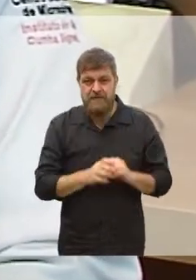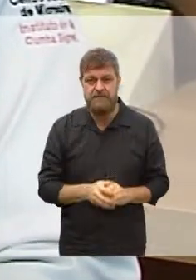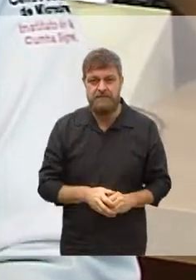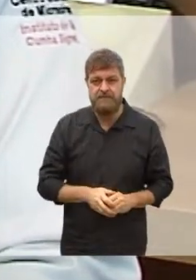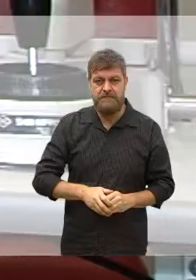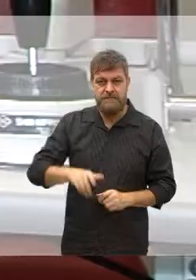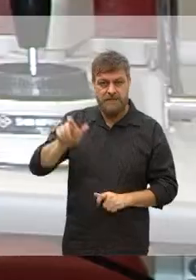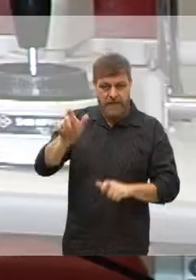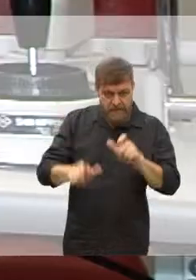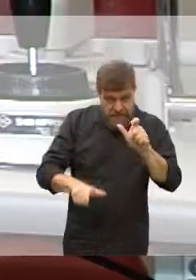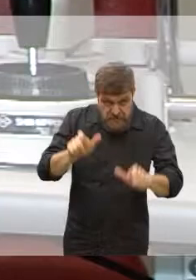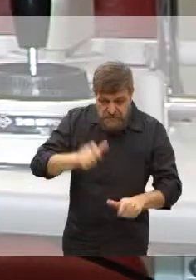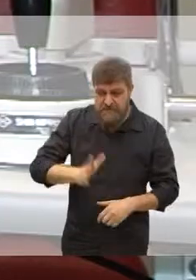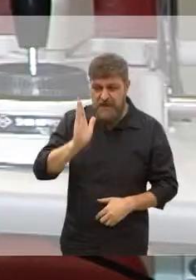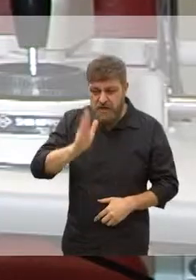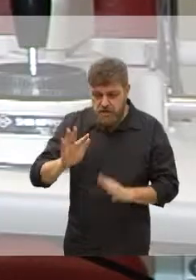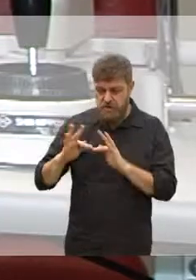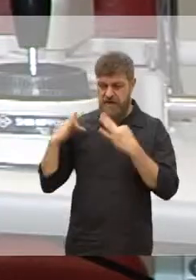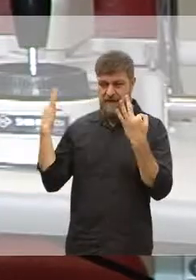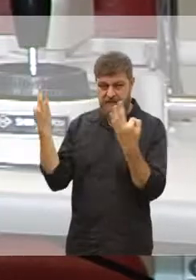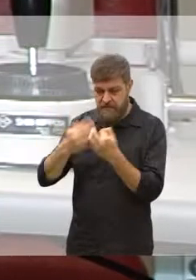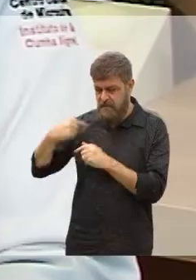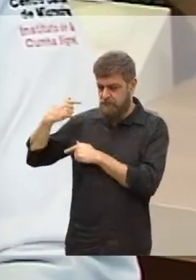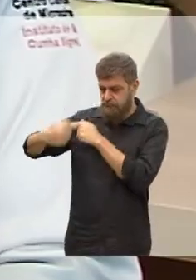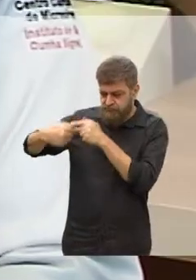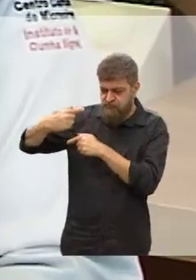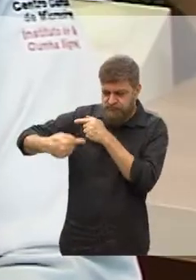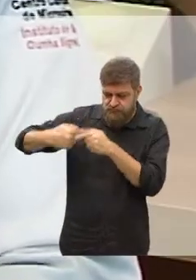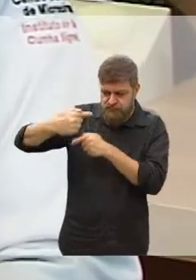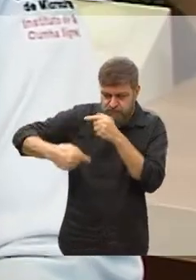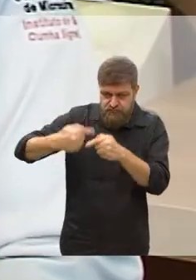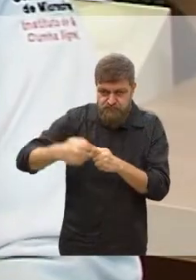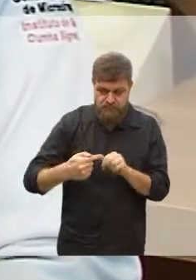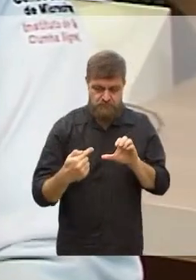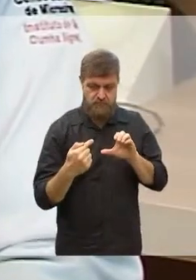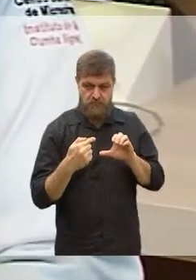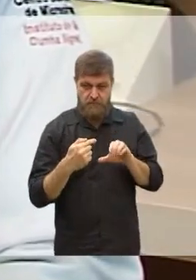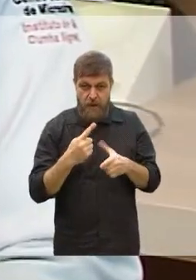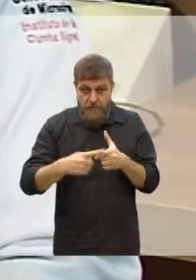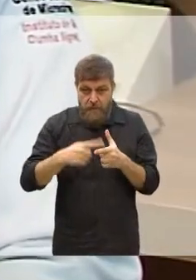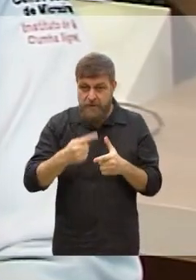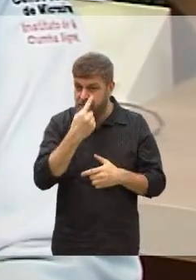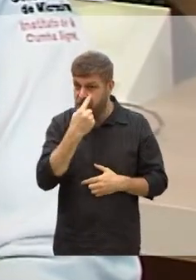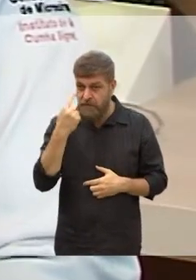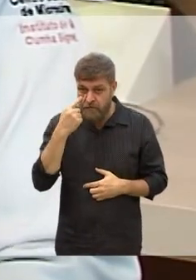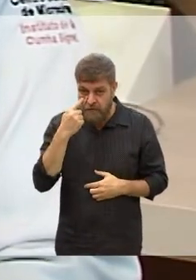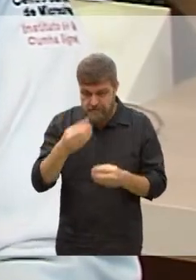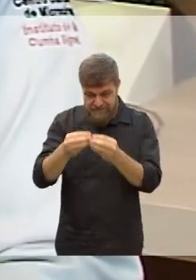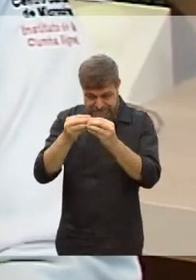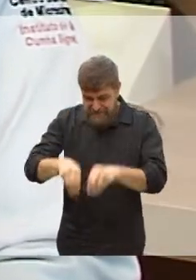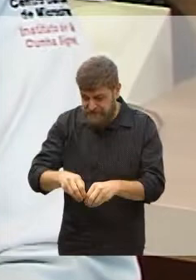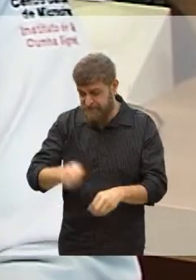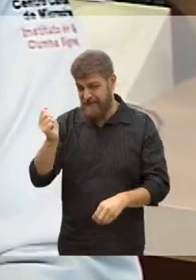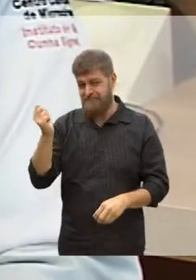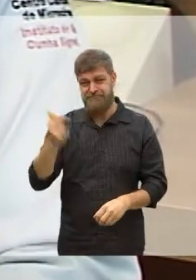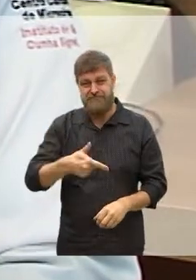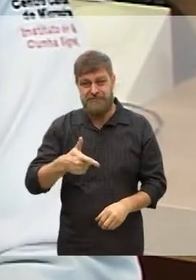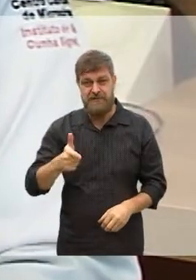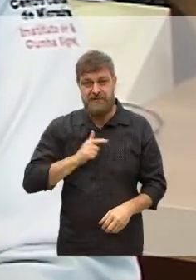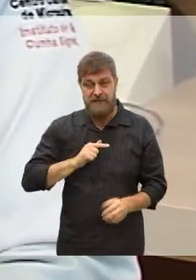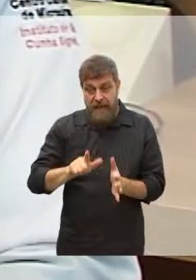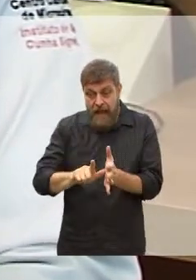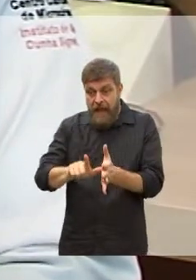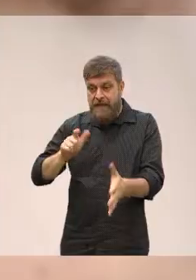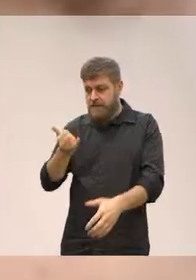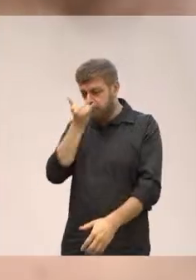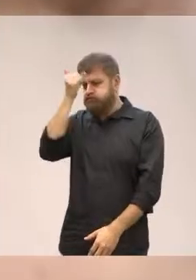já têm uma tendência familiar a desenvolver a degeneração macular, elas vão ter um prejuízo maior e antecipação do surgimento